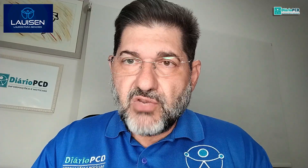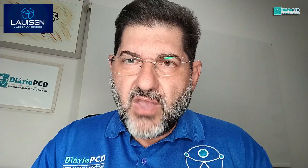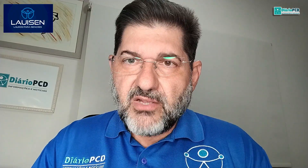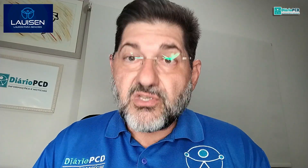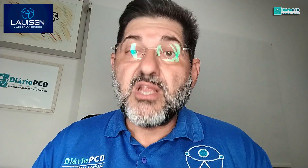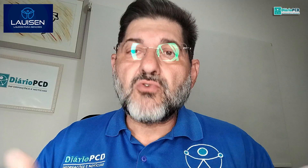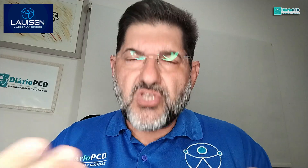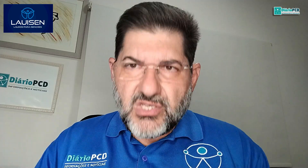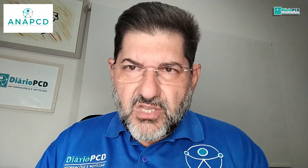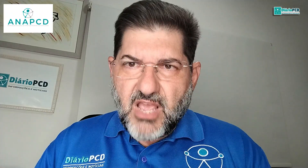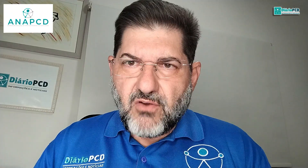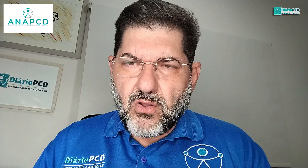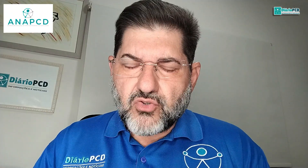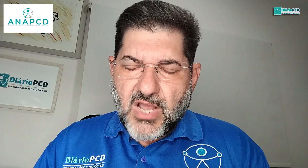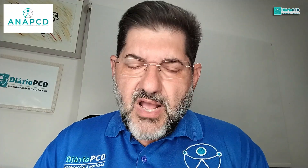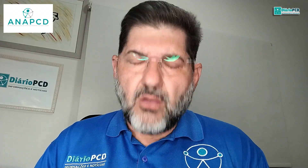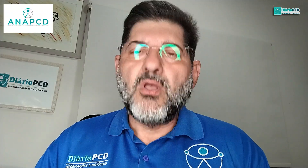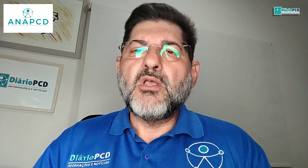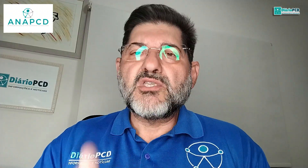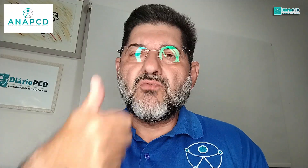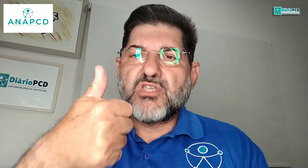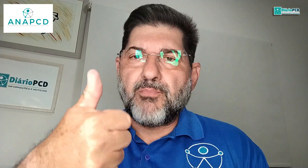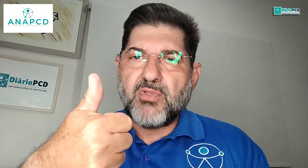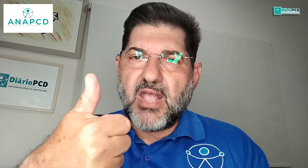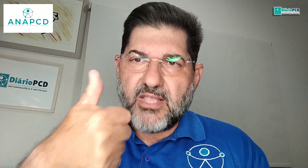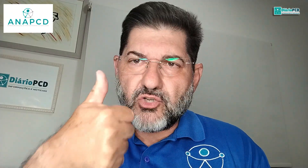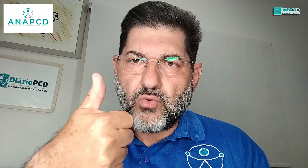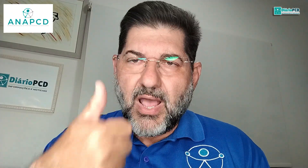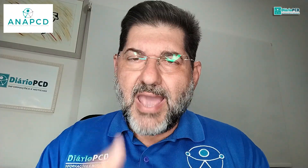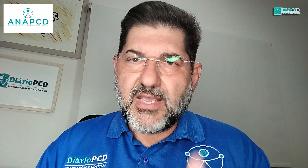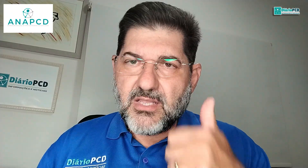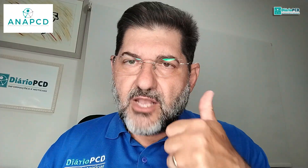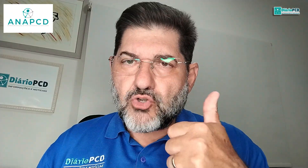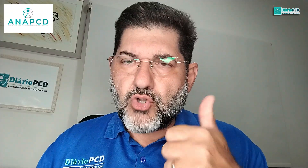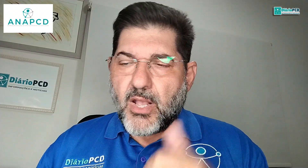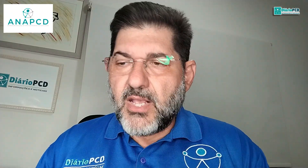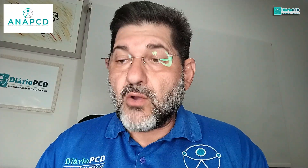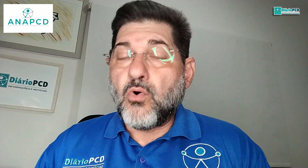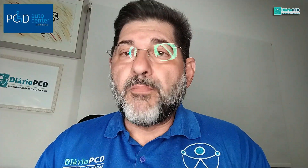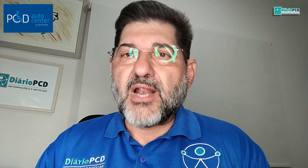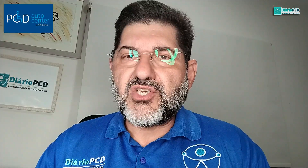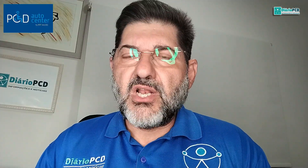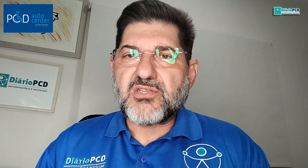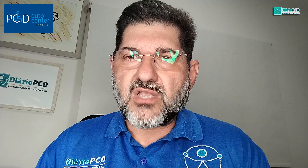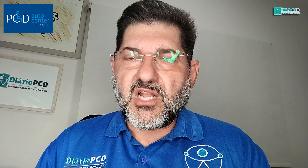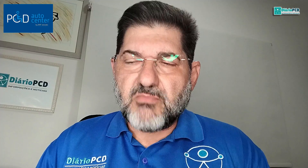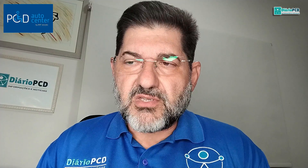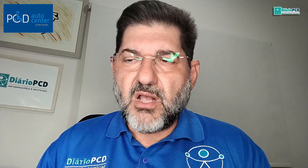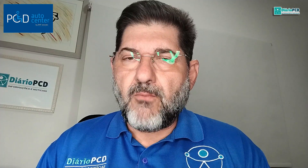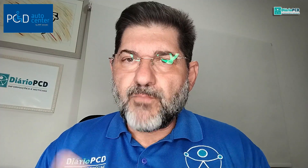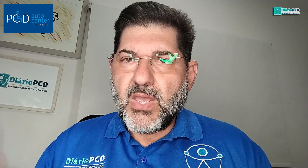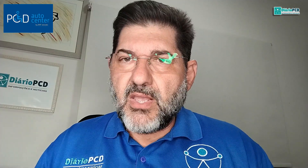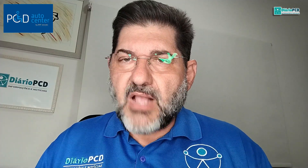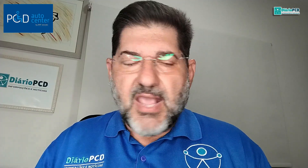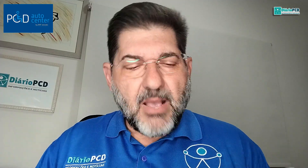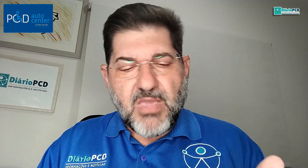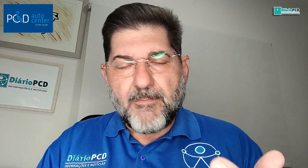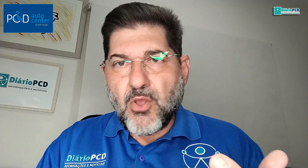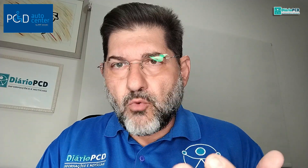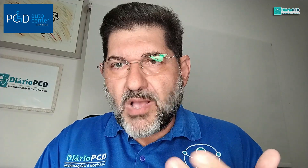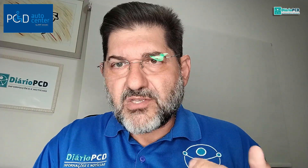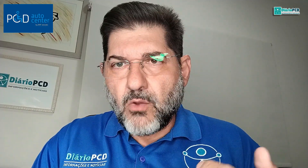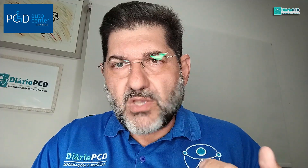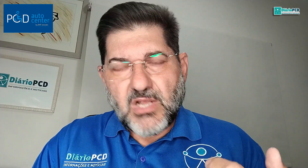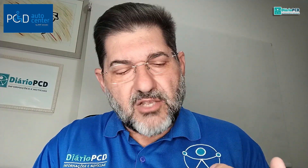você não estiver inscrito, se inscreva ao nosso canal. Se você puder, deixa o like, deixa o joinha, compartilha essa transmissão e tá aí. A